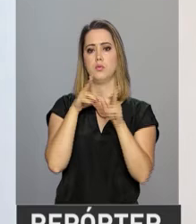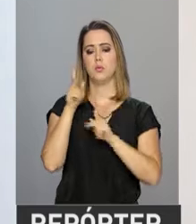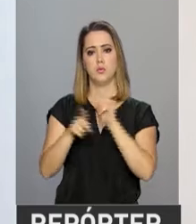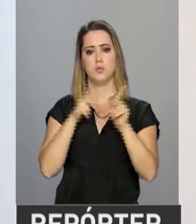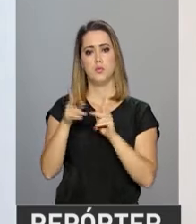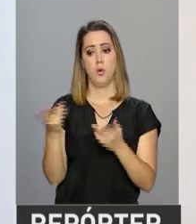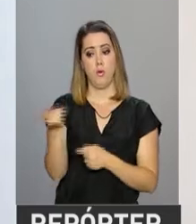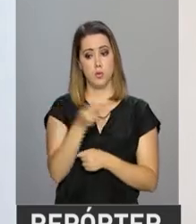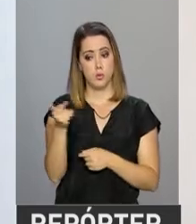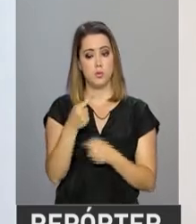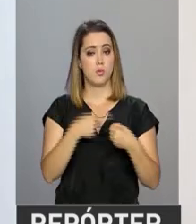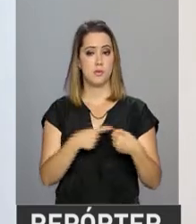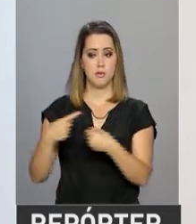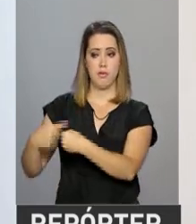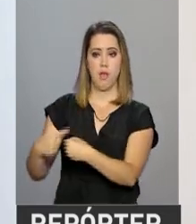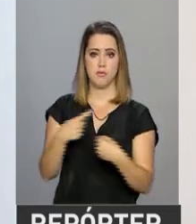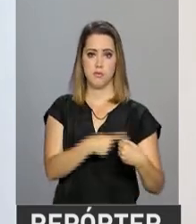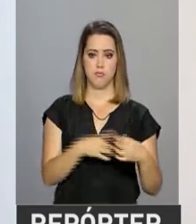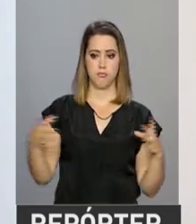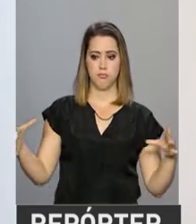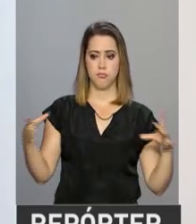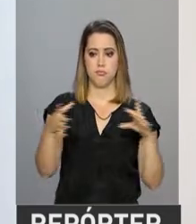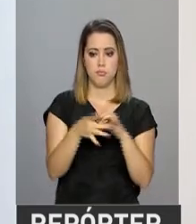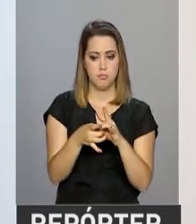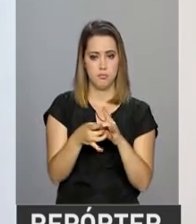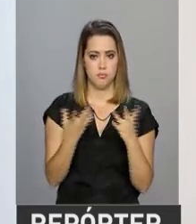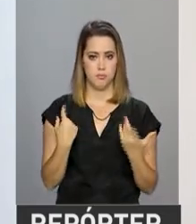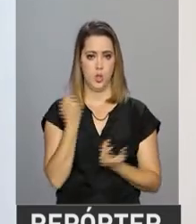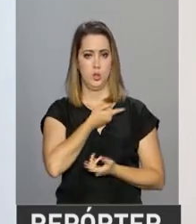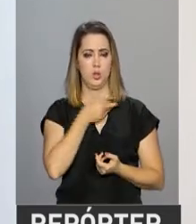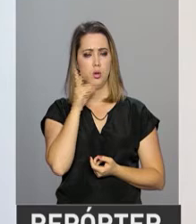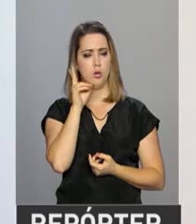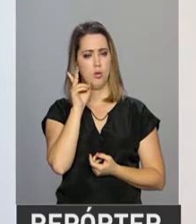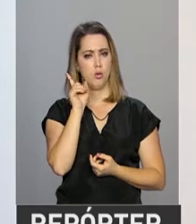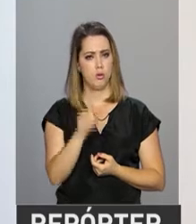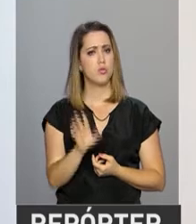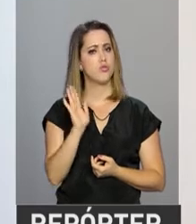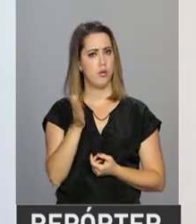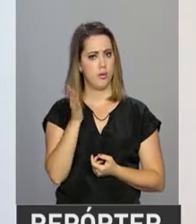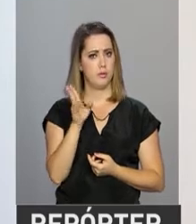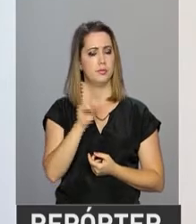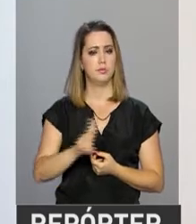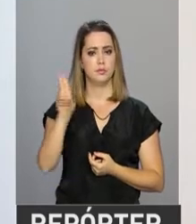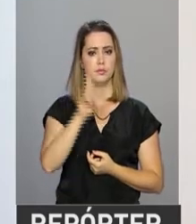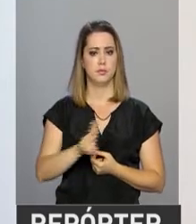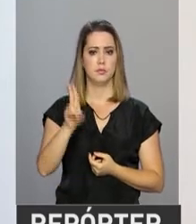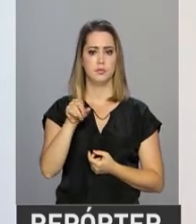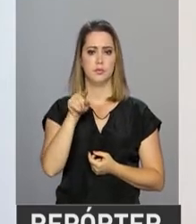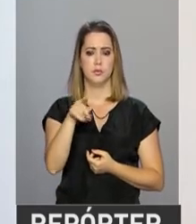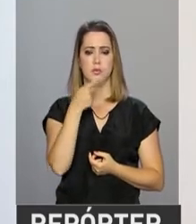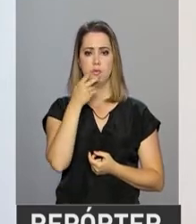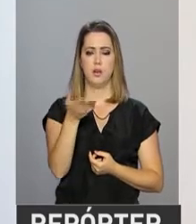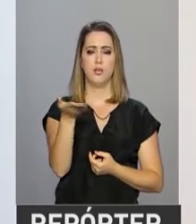desses estados e nós temos na verdade utilizado precisamente o que foi muito